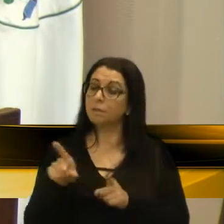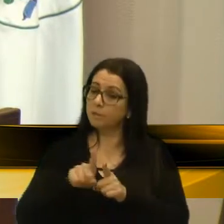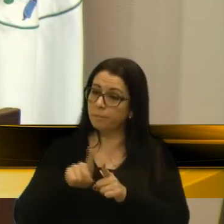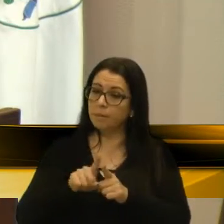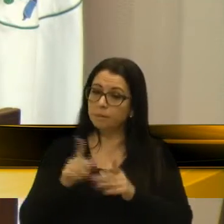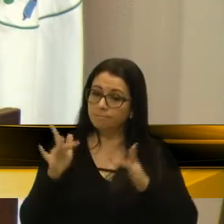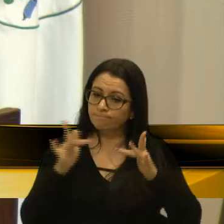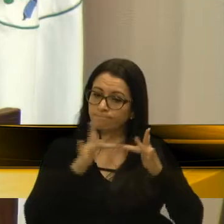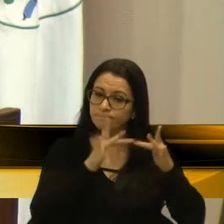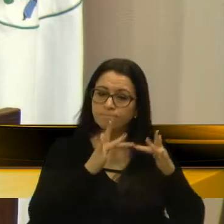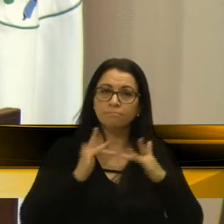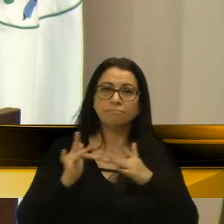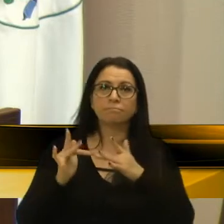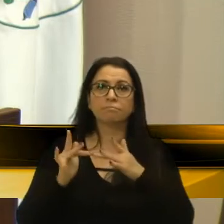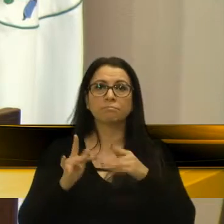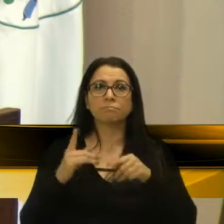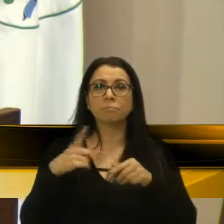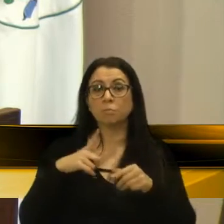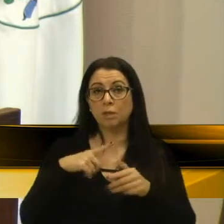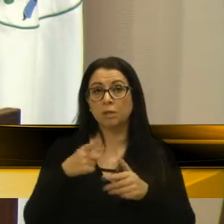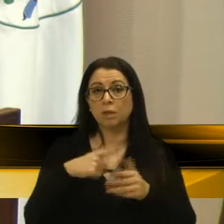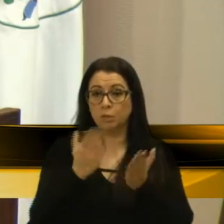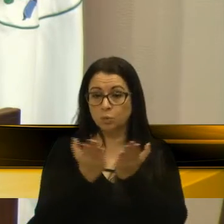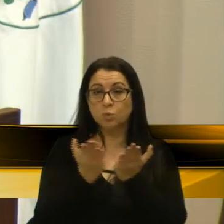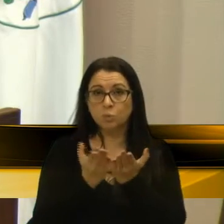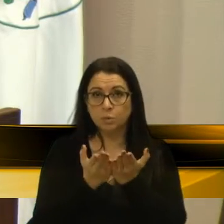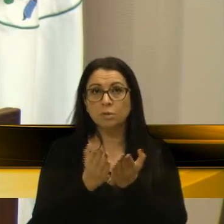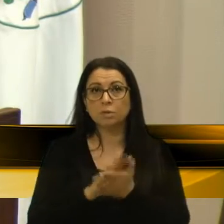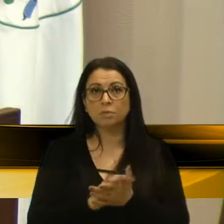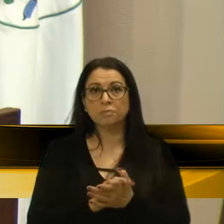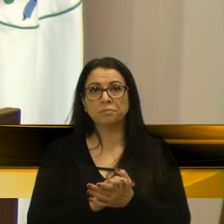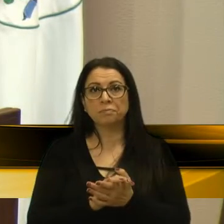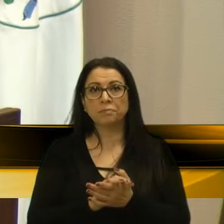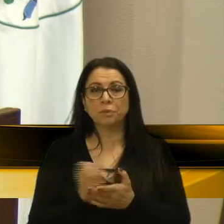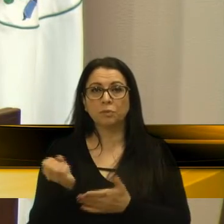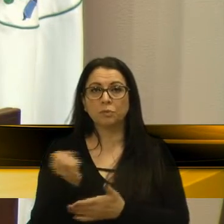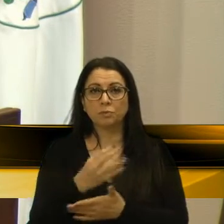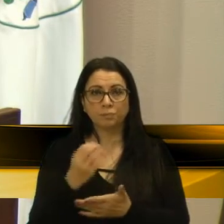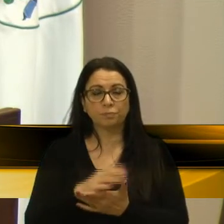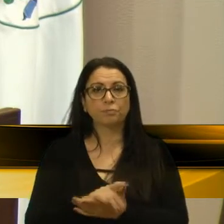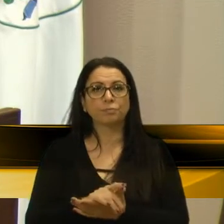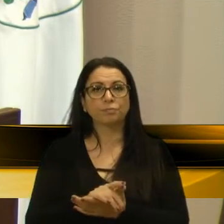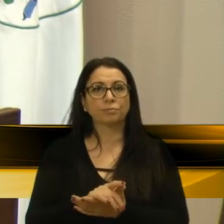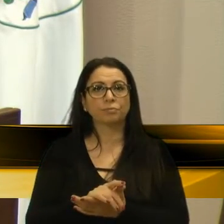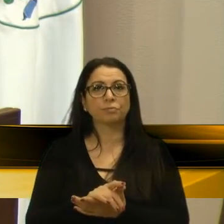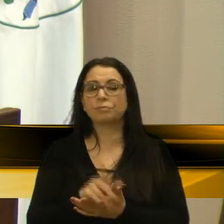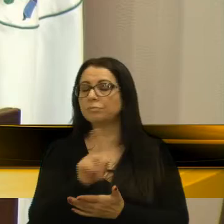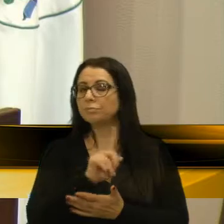conectam depois, porque quem está estudando a inovação,